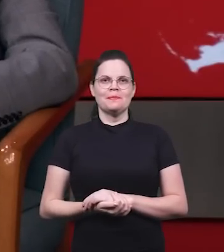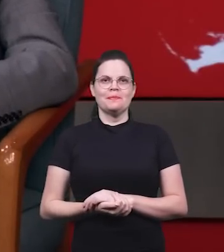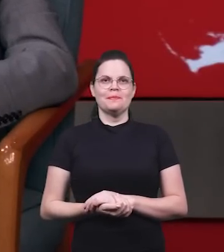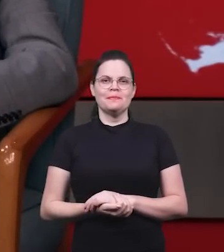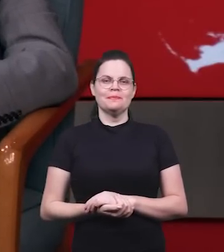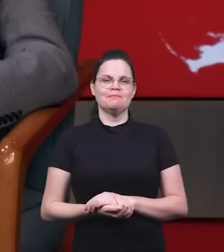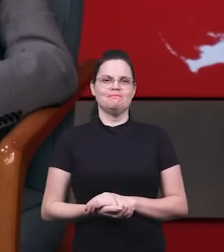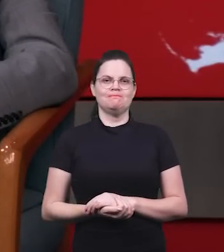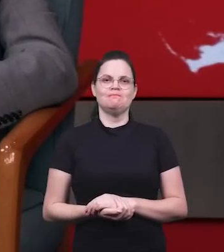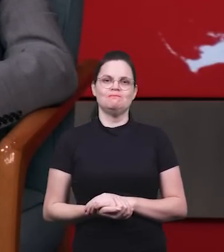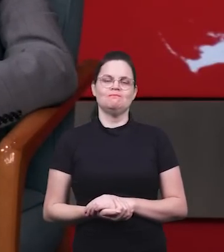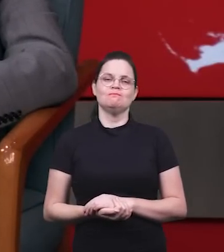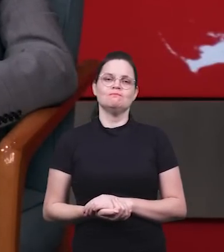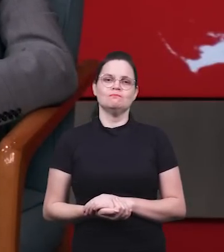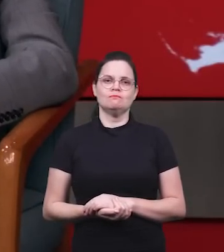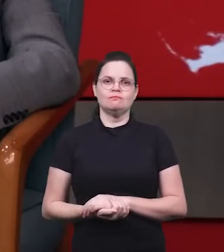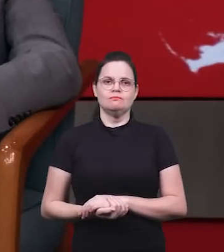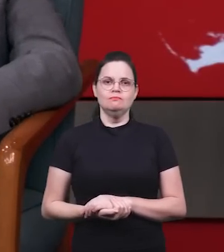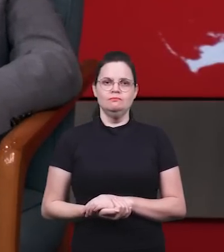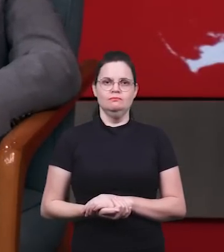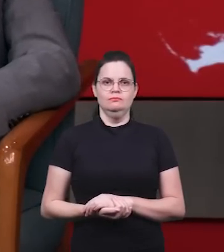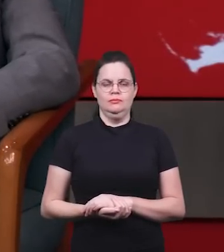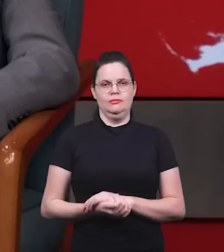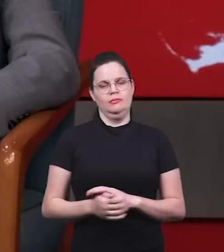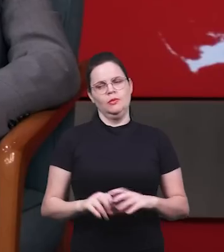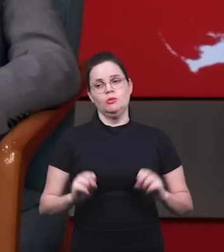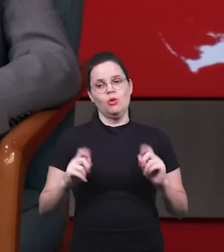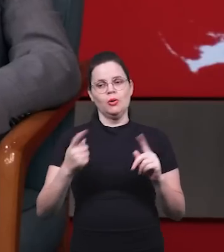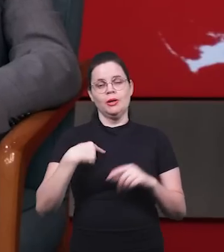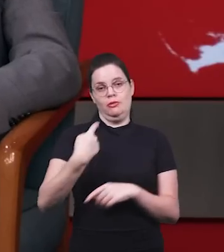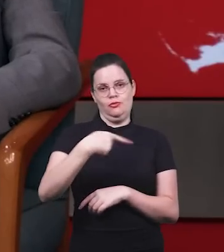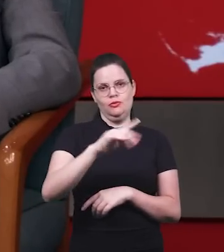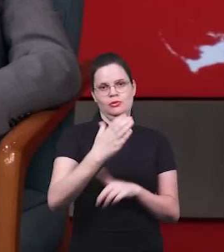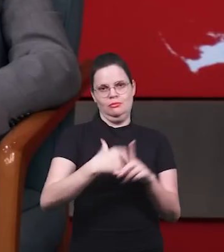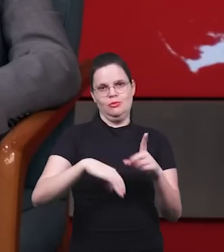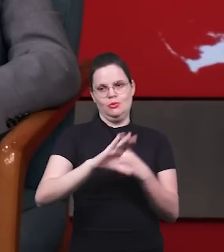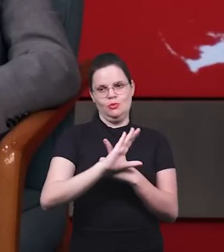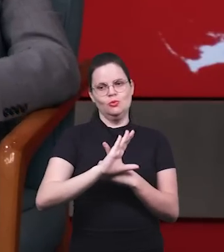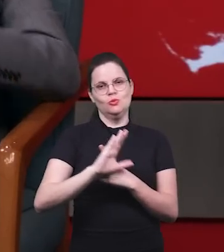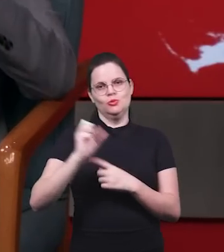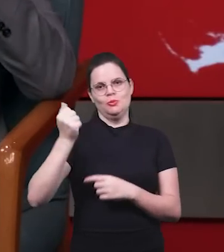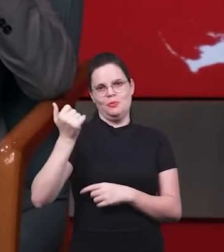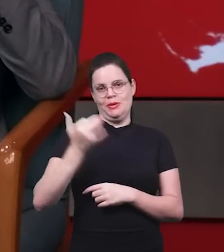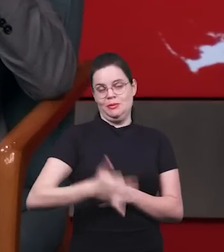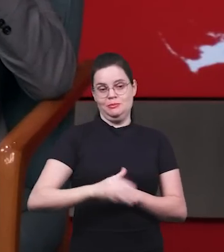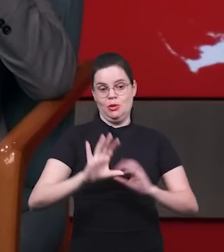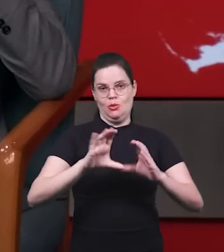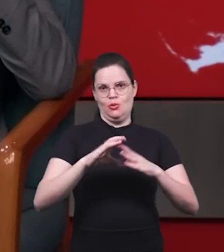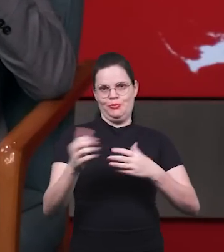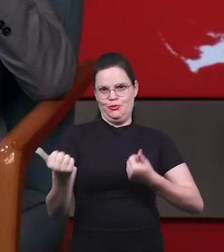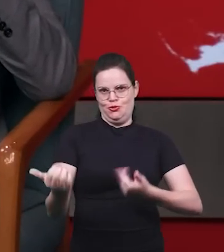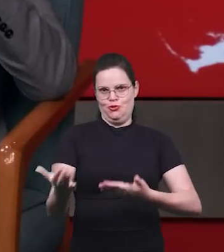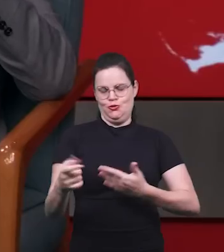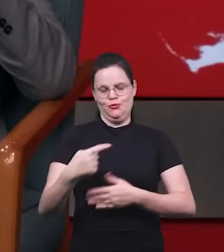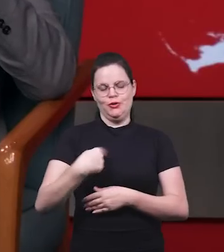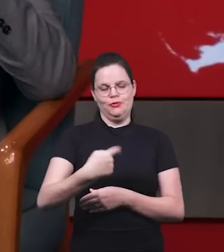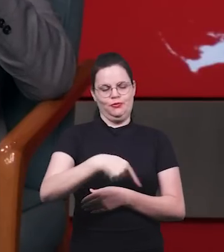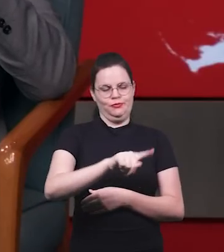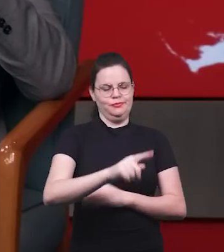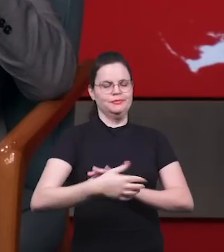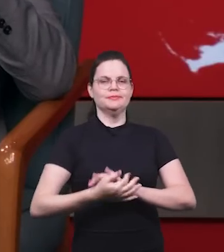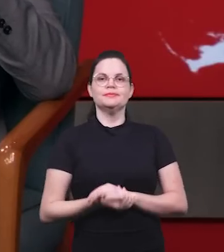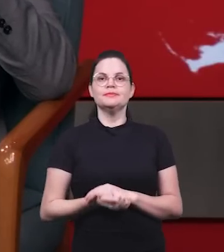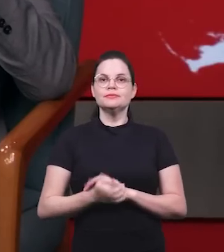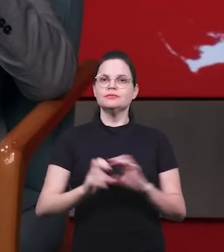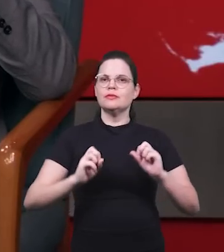diferente. E eu fui aquela madrugada, era um grupo de jovens,